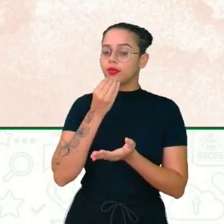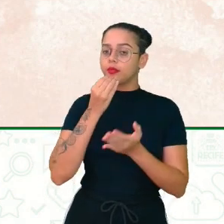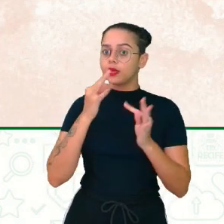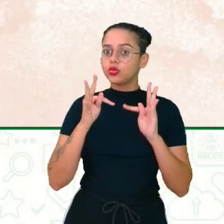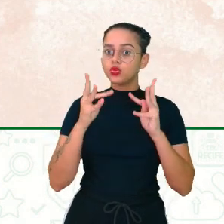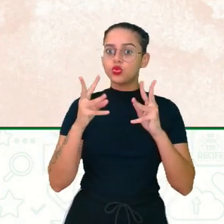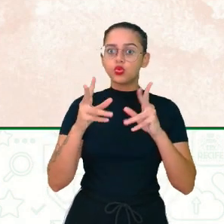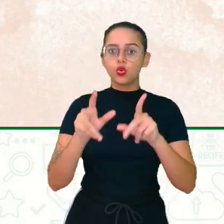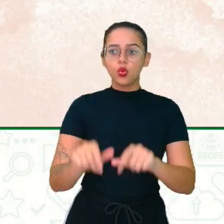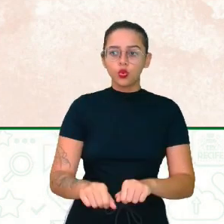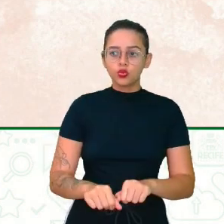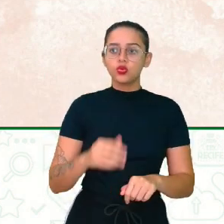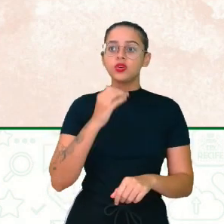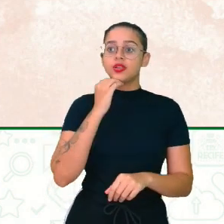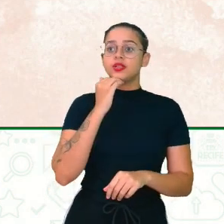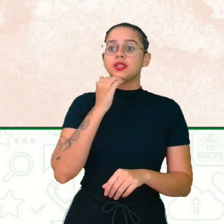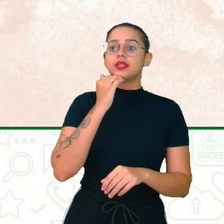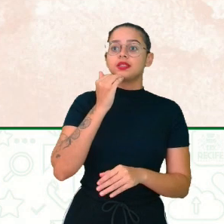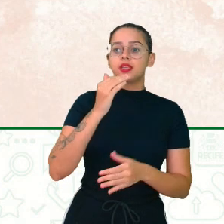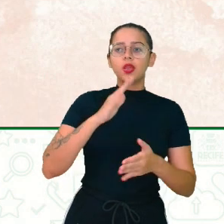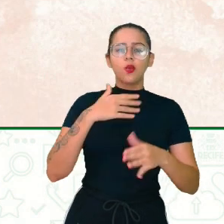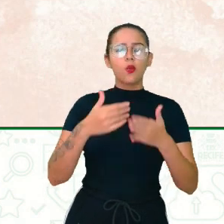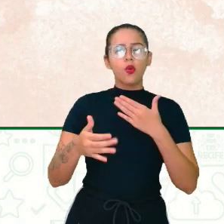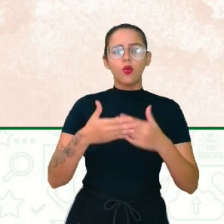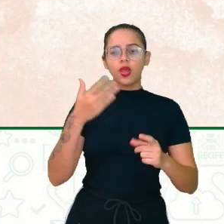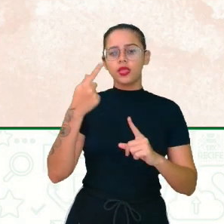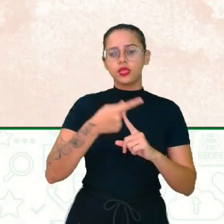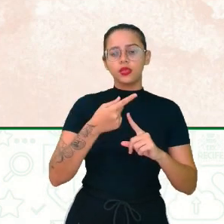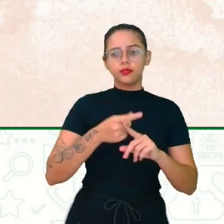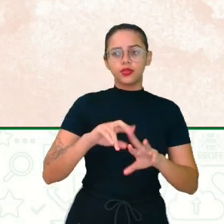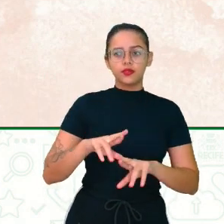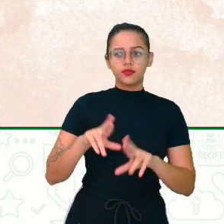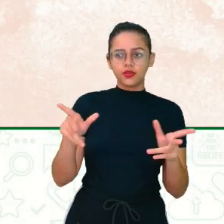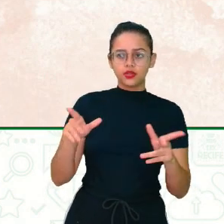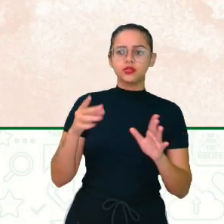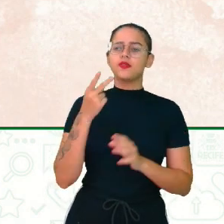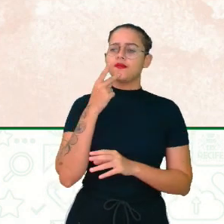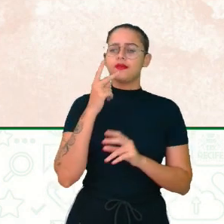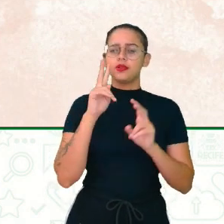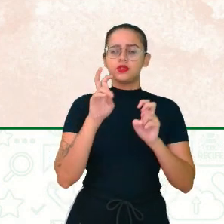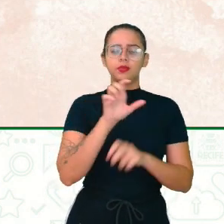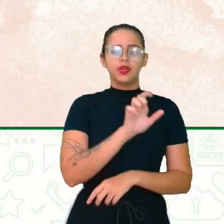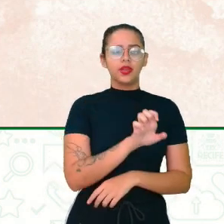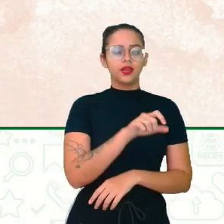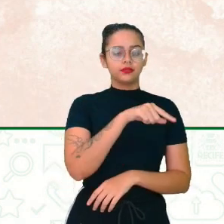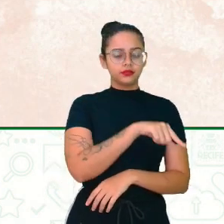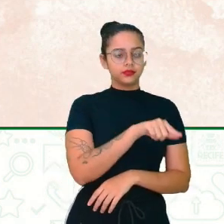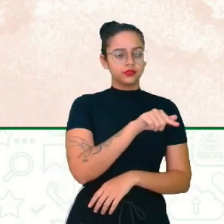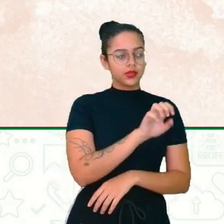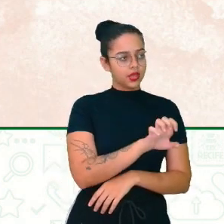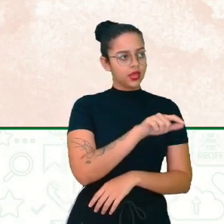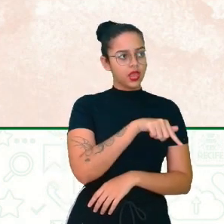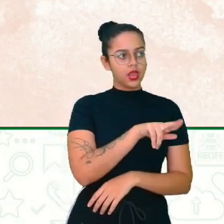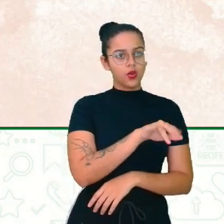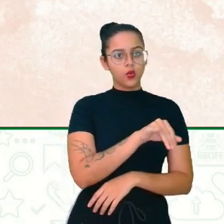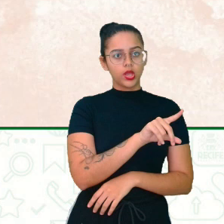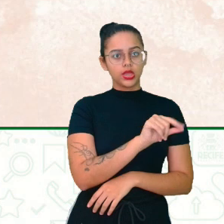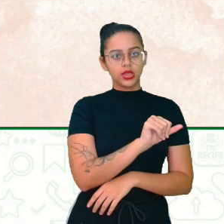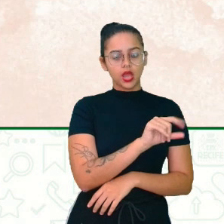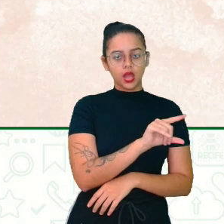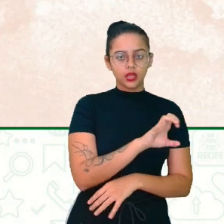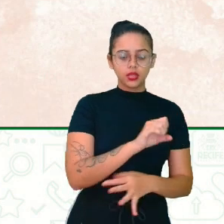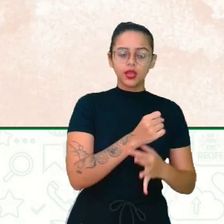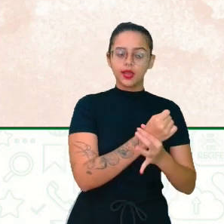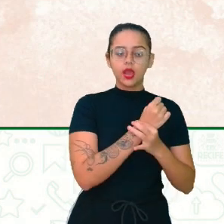a todos, sem qualquer tipo de distinção. Já quando se fala em equidade, está relacionada como garantir